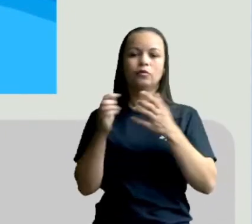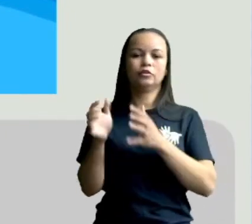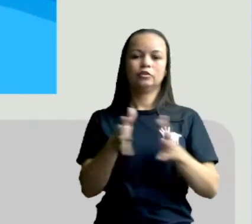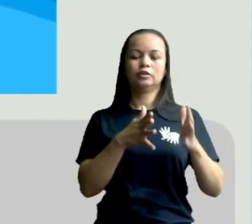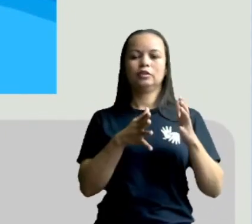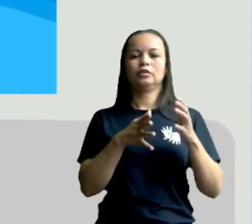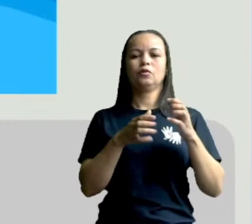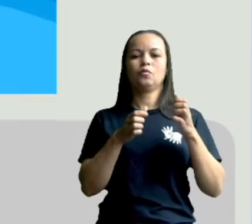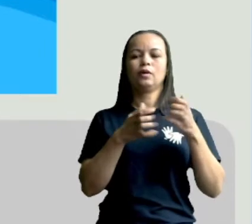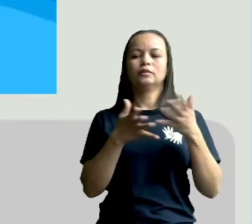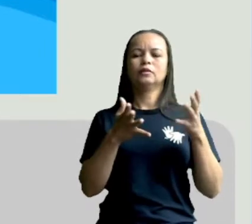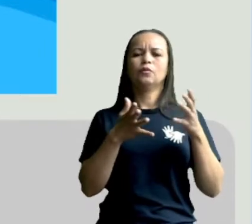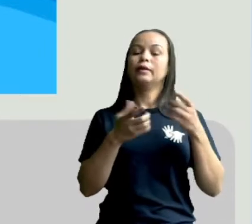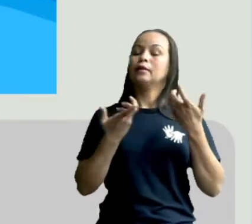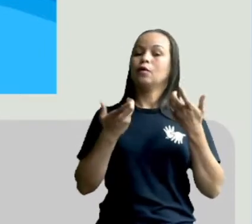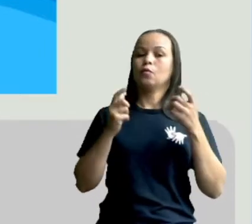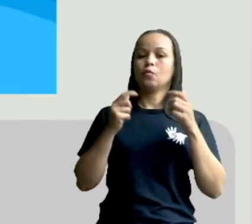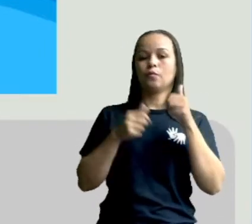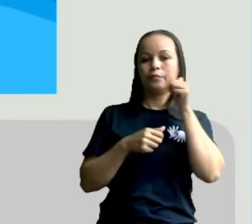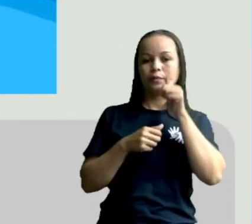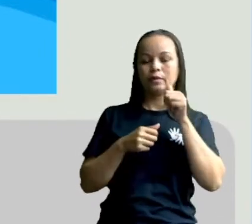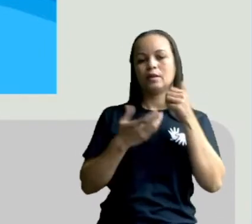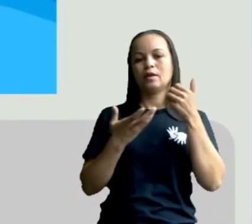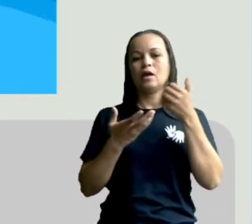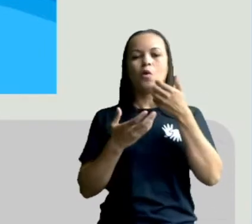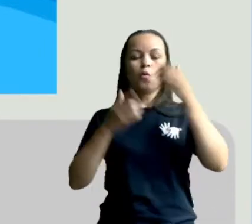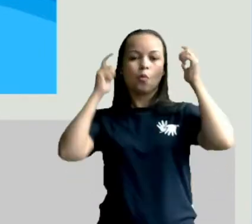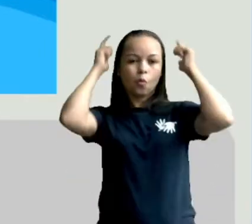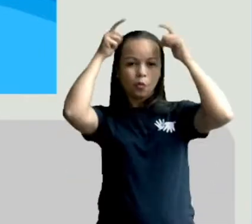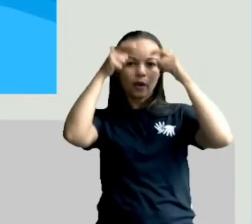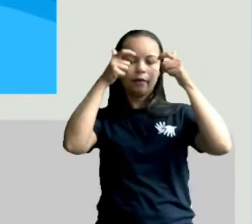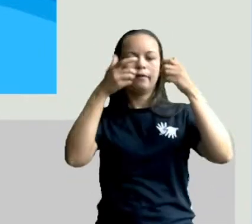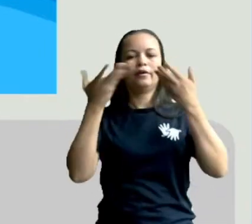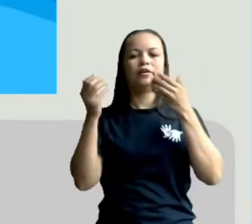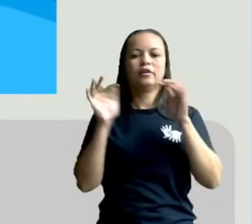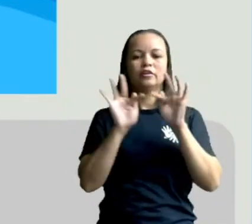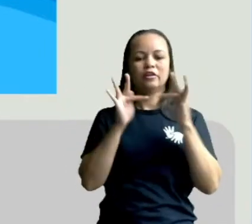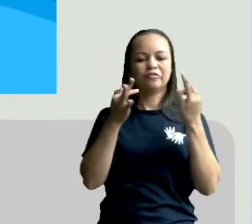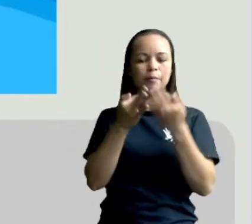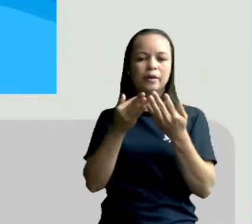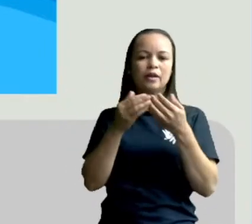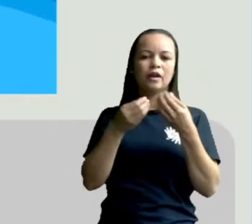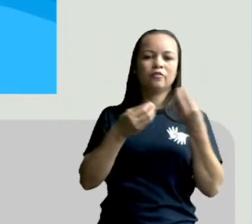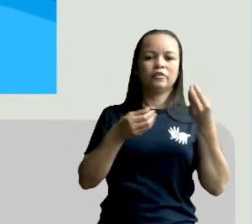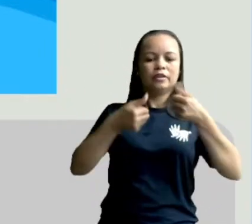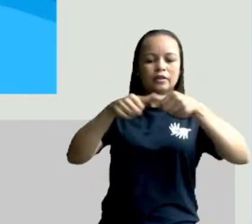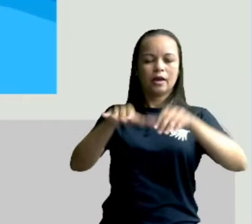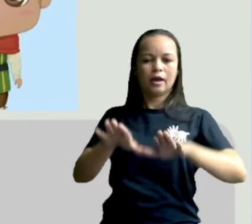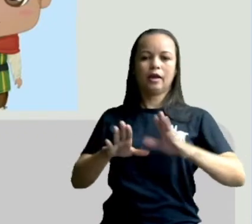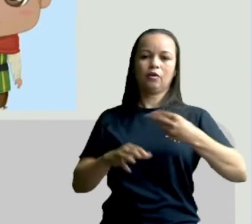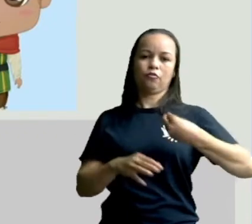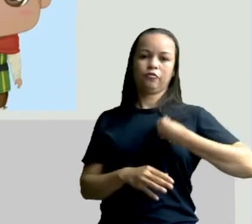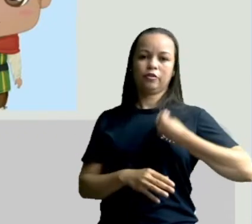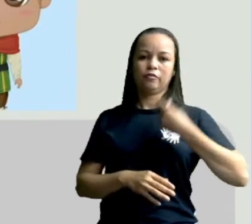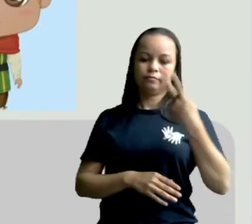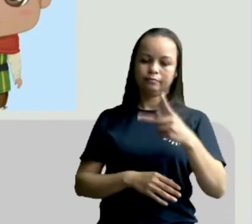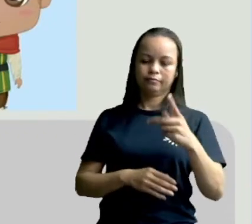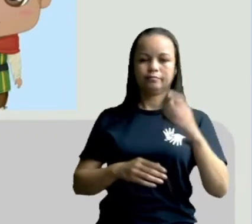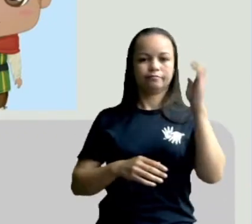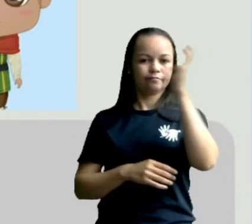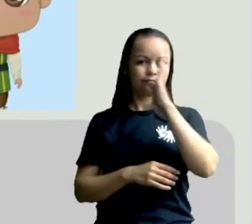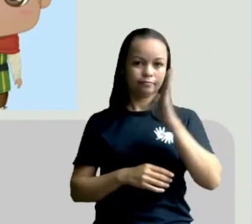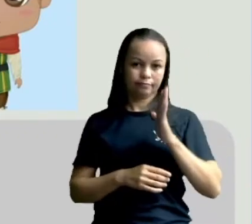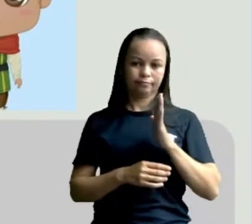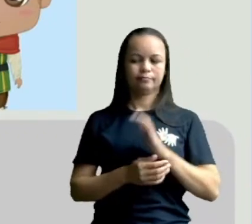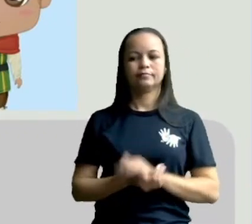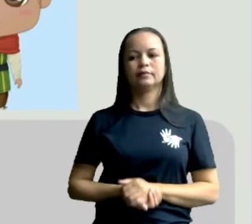aqui no Brasil. Então, o rei, a rainha e seus filhos vieram morar aqui no Brasil, certo? E